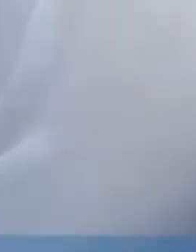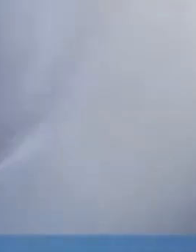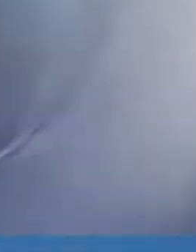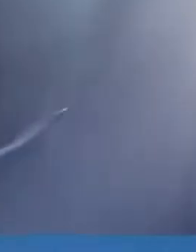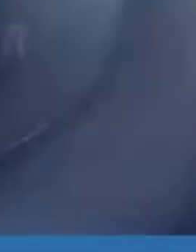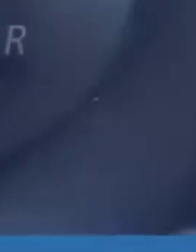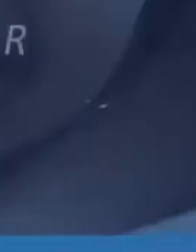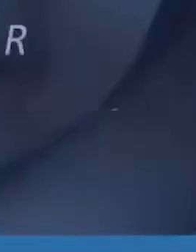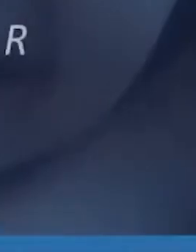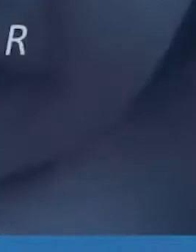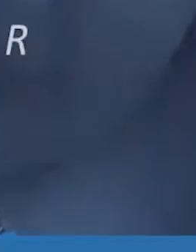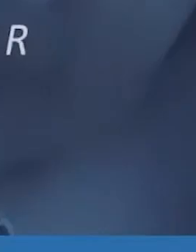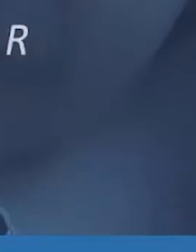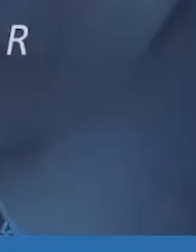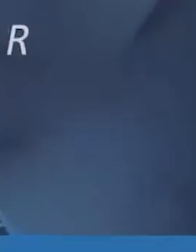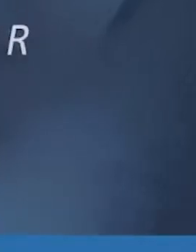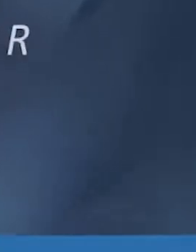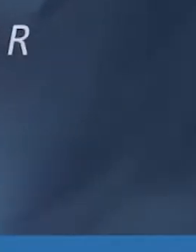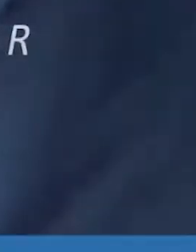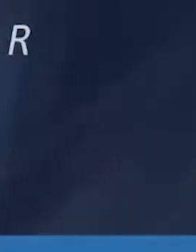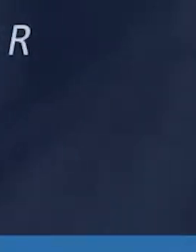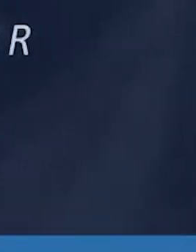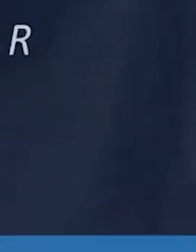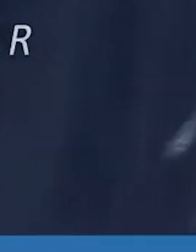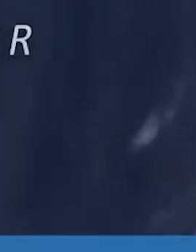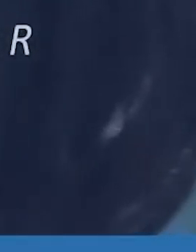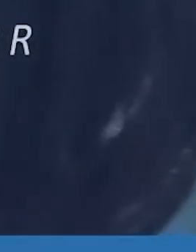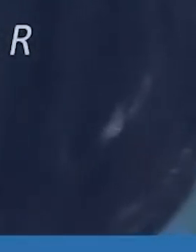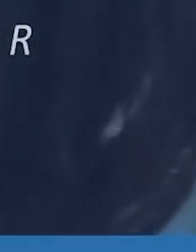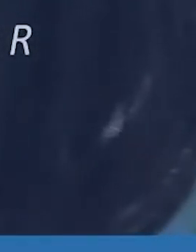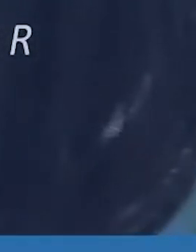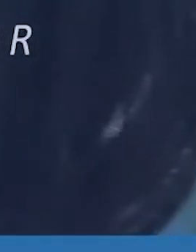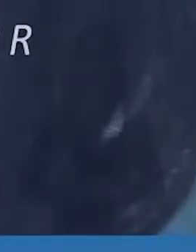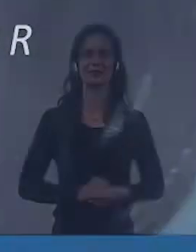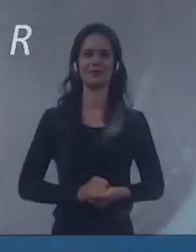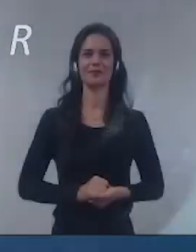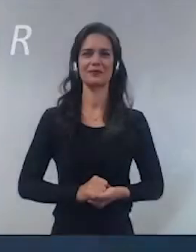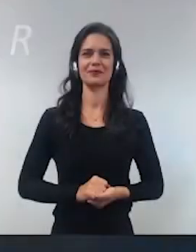Enquanto não passa, conheça o novo jeito Quali de ajudar.